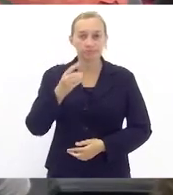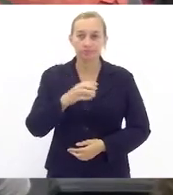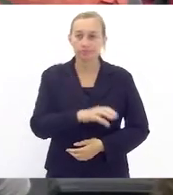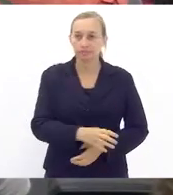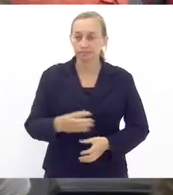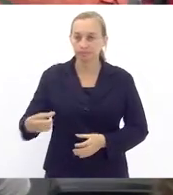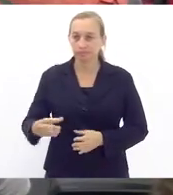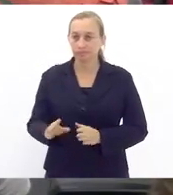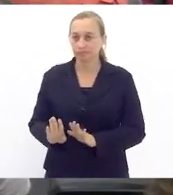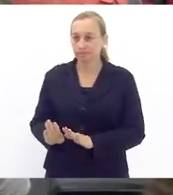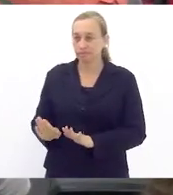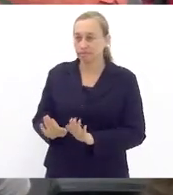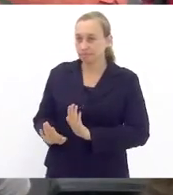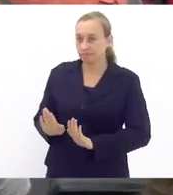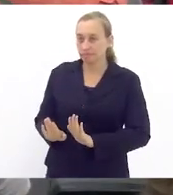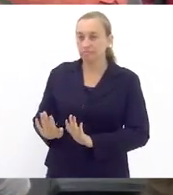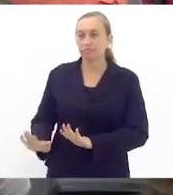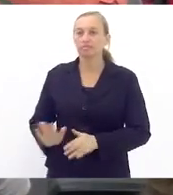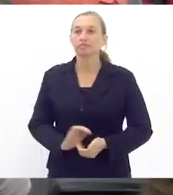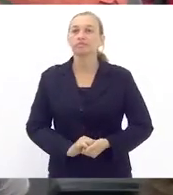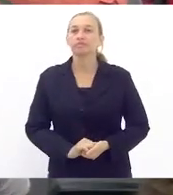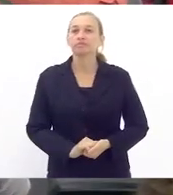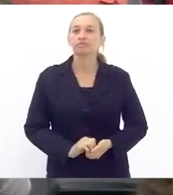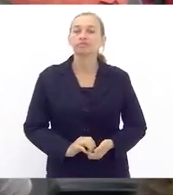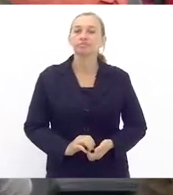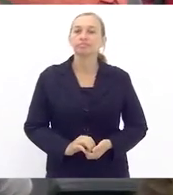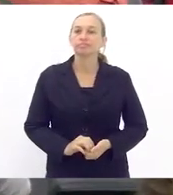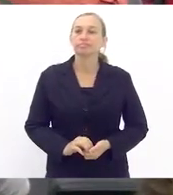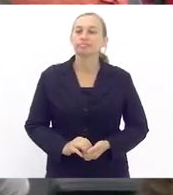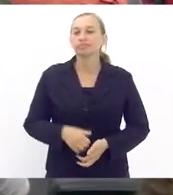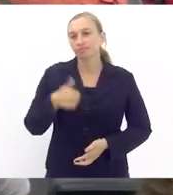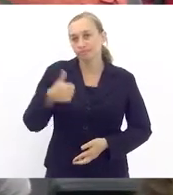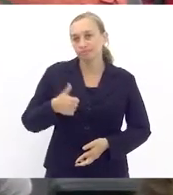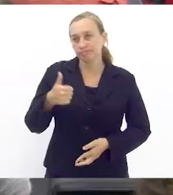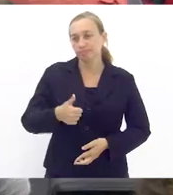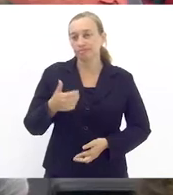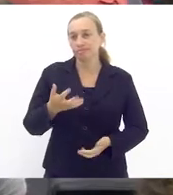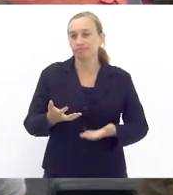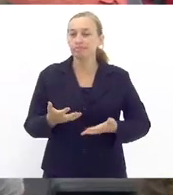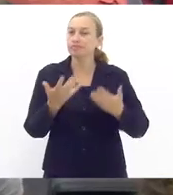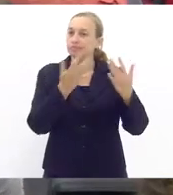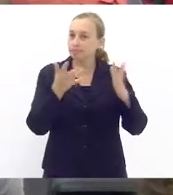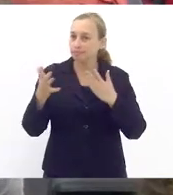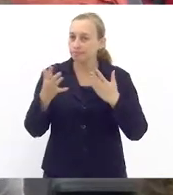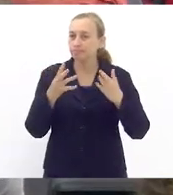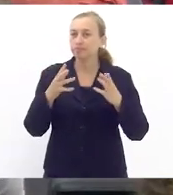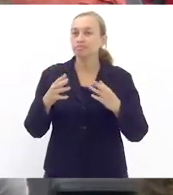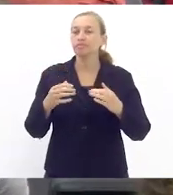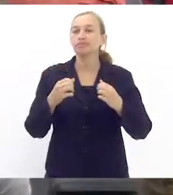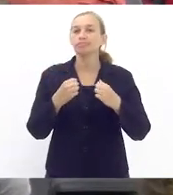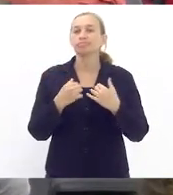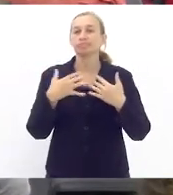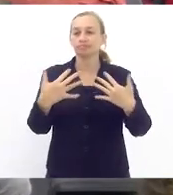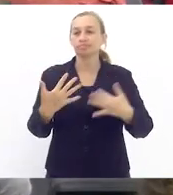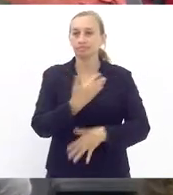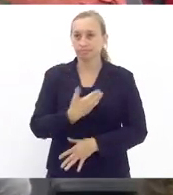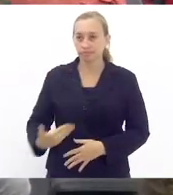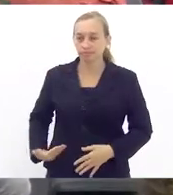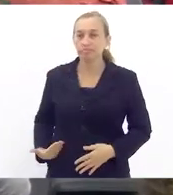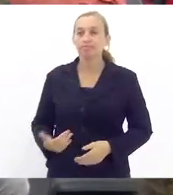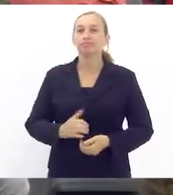que eu sou um pouquinho desastrada primeiro eu quero parabenizar para essa audiência pública eu acho